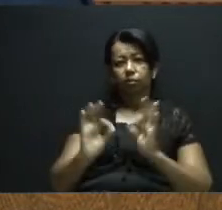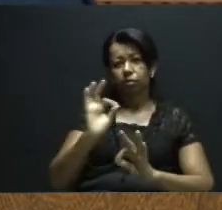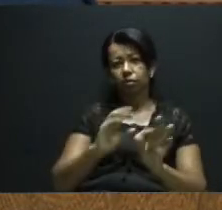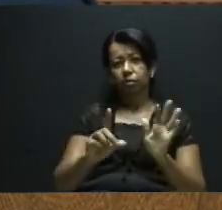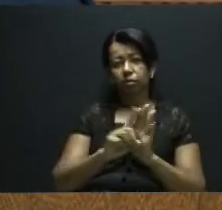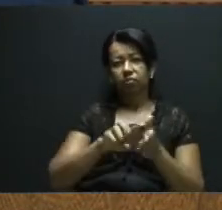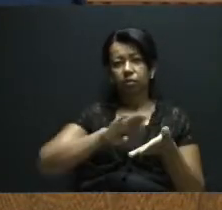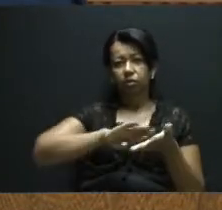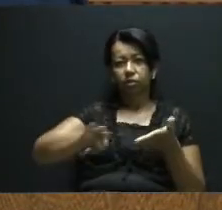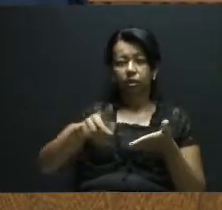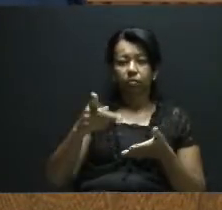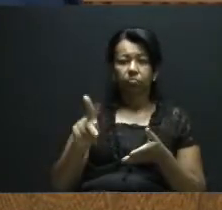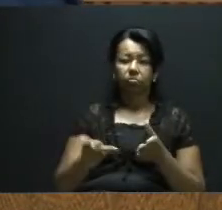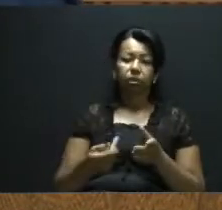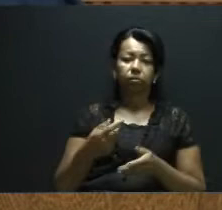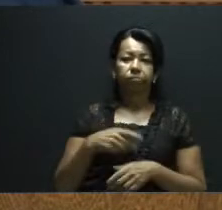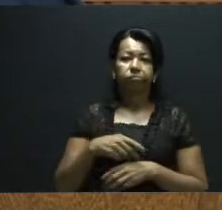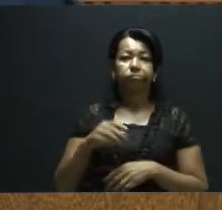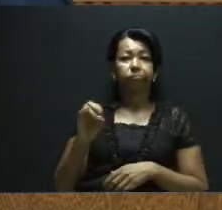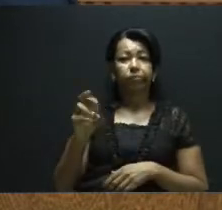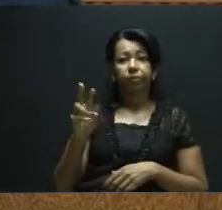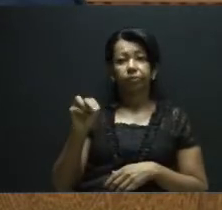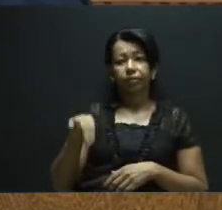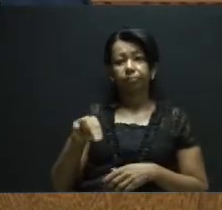foi retirado pelo autor